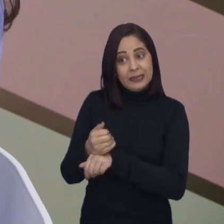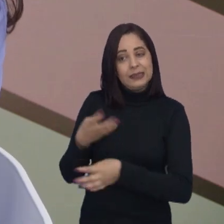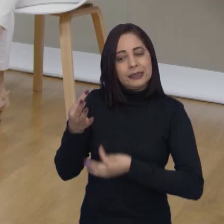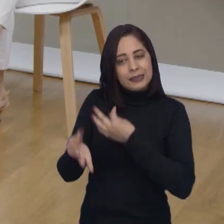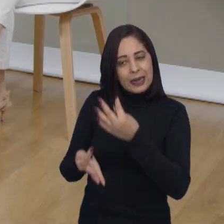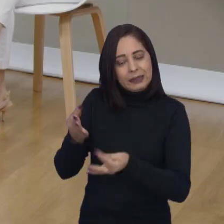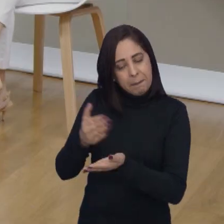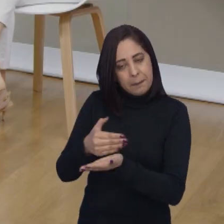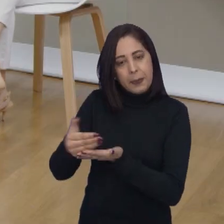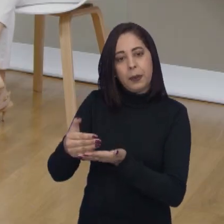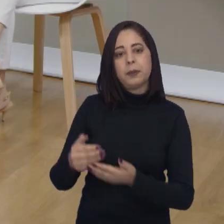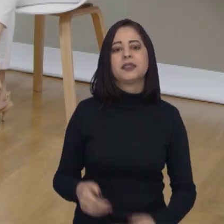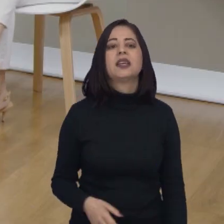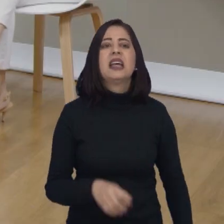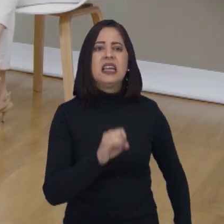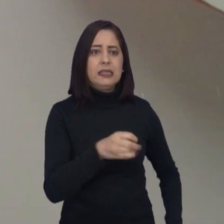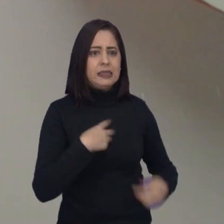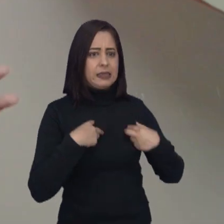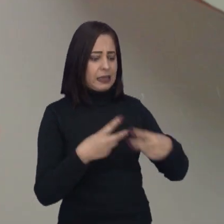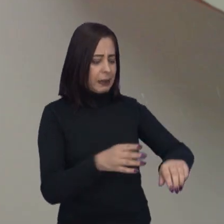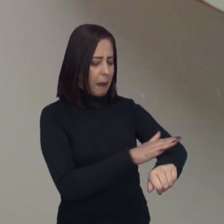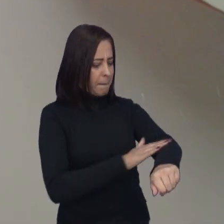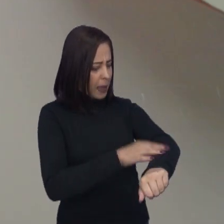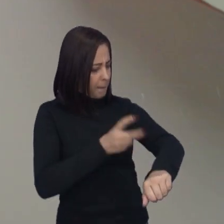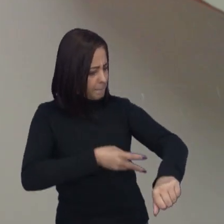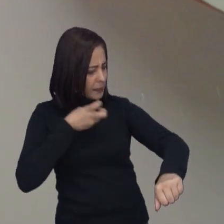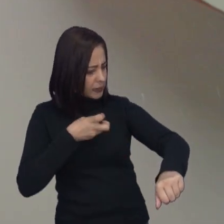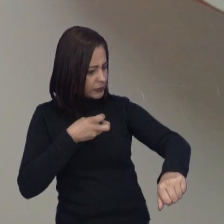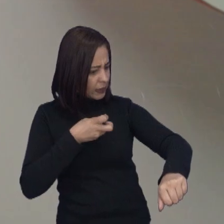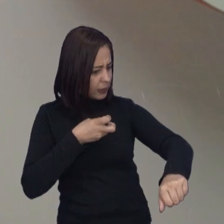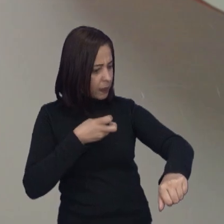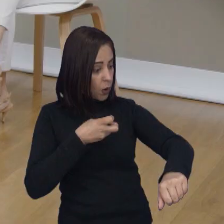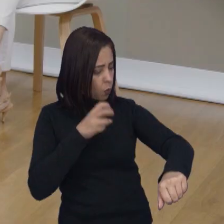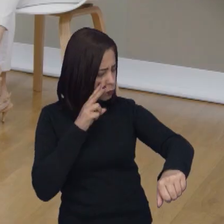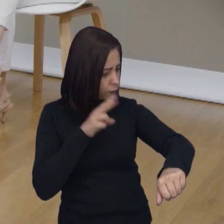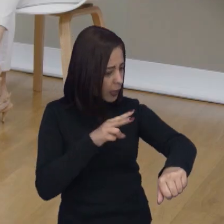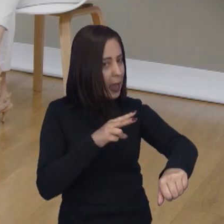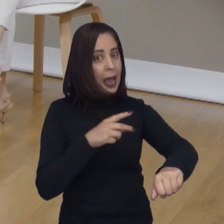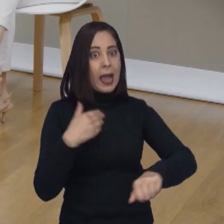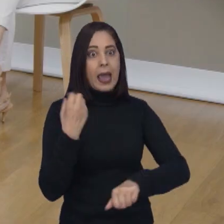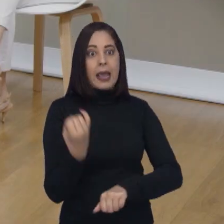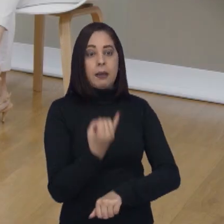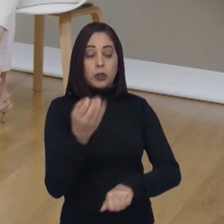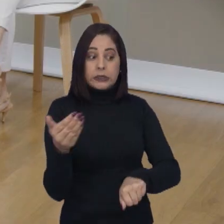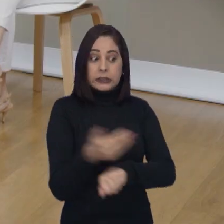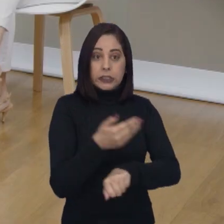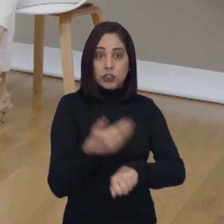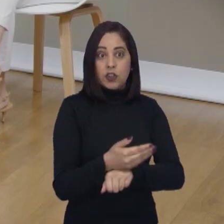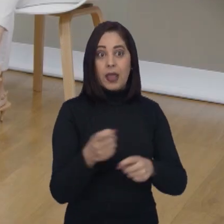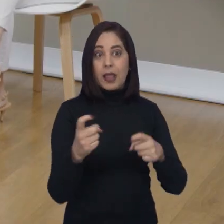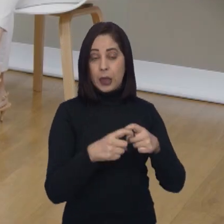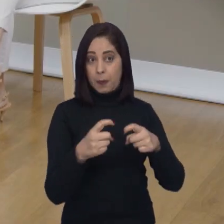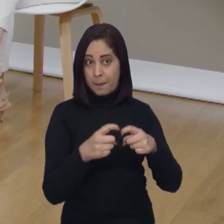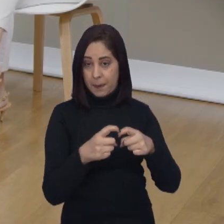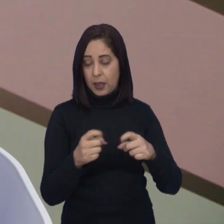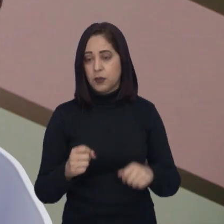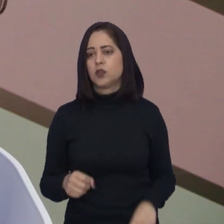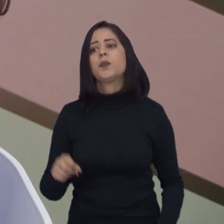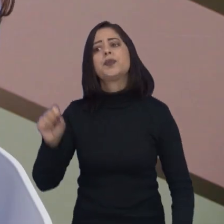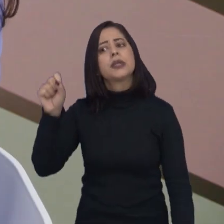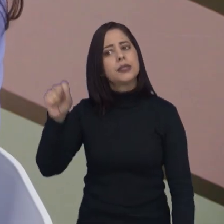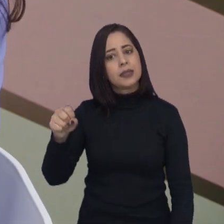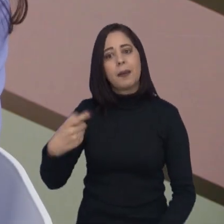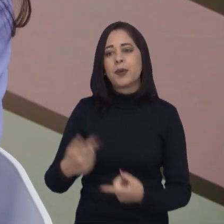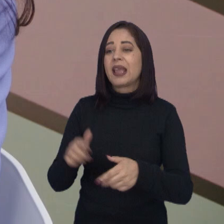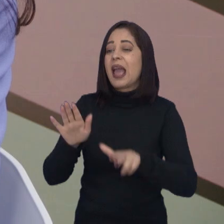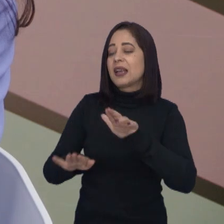tratamento. Qualquer desconfio de qualquer mancha na pele, é importante procurar o dermatologista, né? Exato, porque muitas vezes o